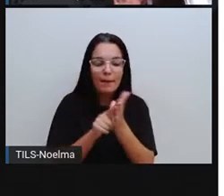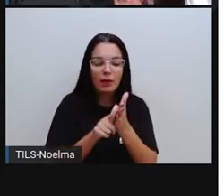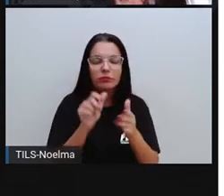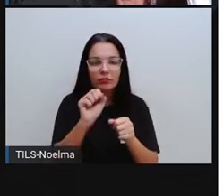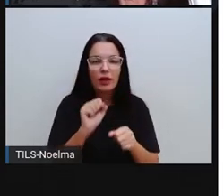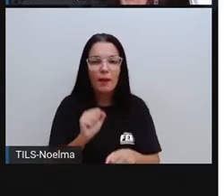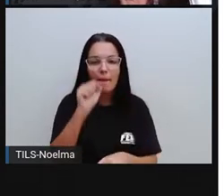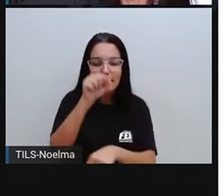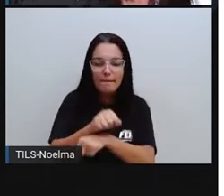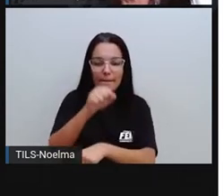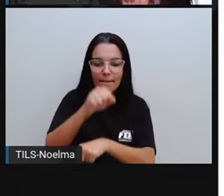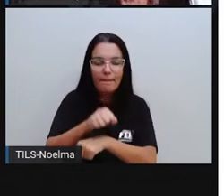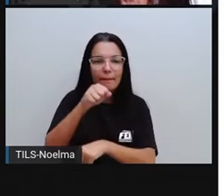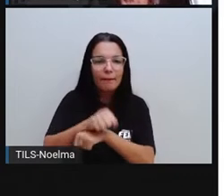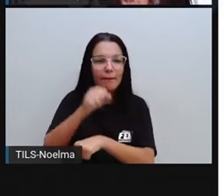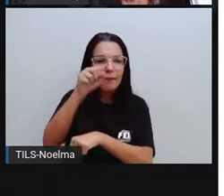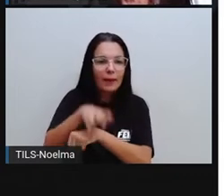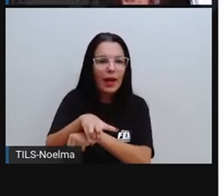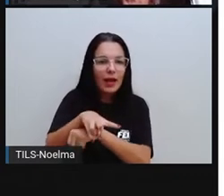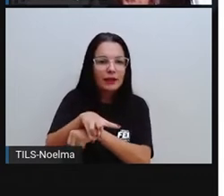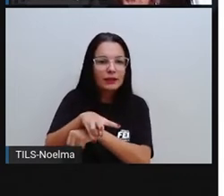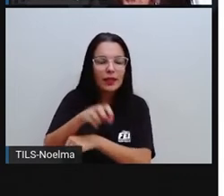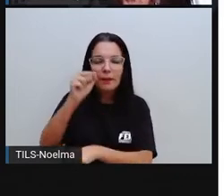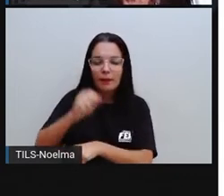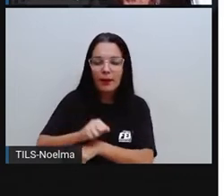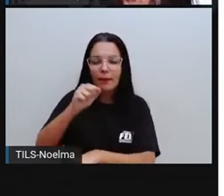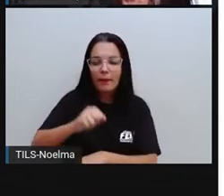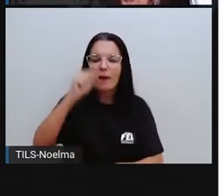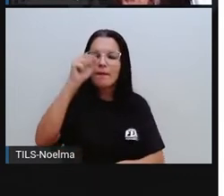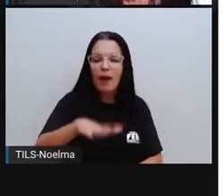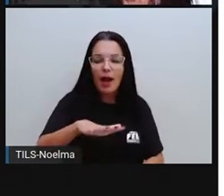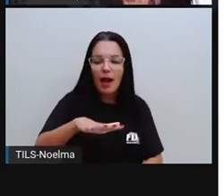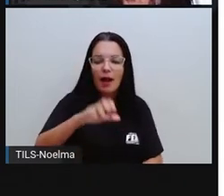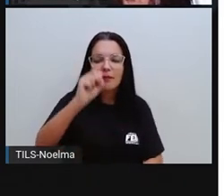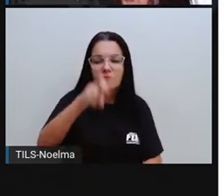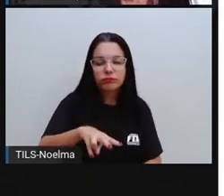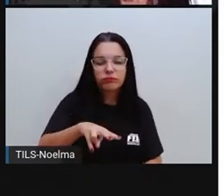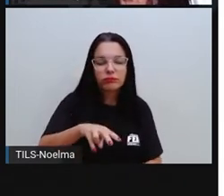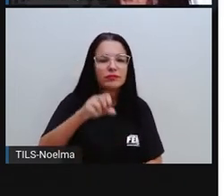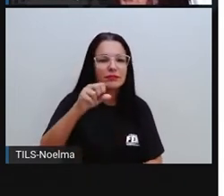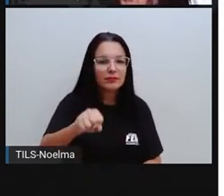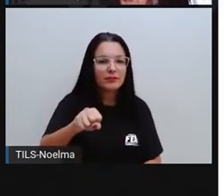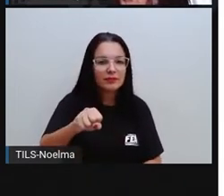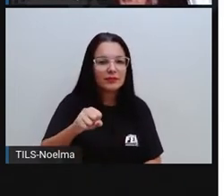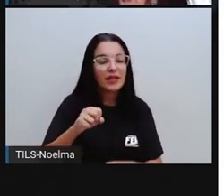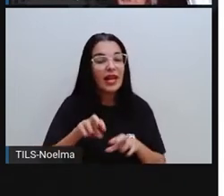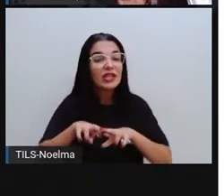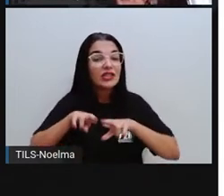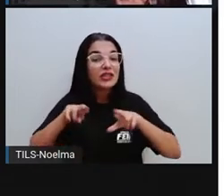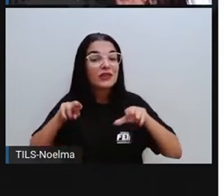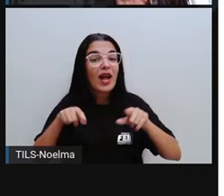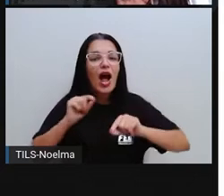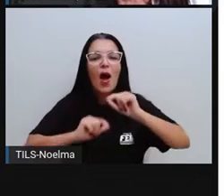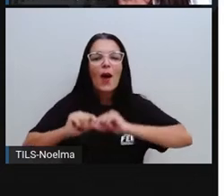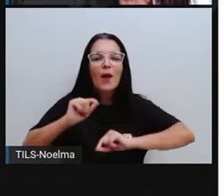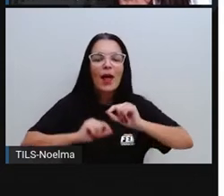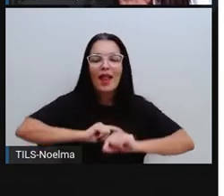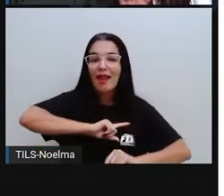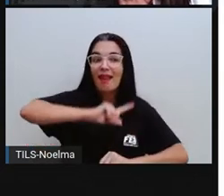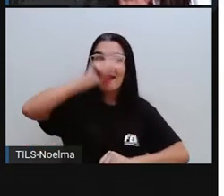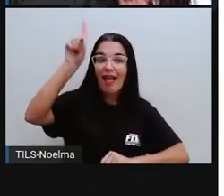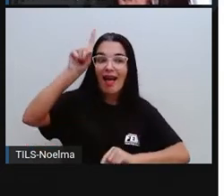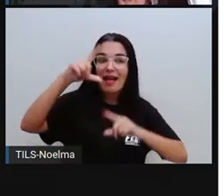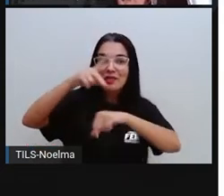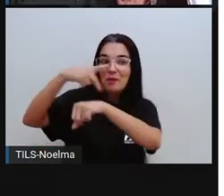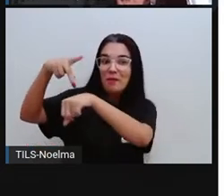tesoura. Nós conhecemos esse jogo, né? O Jokenpô, como papel, pedra e tesoura, né? A diferença é que lá do outro lado